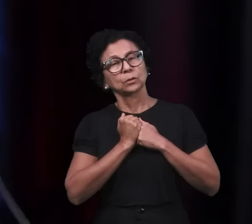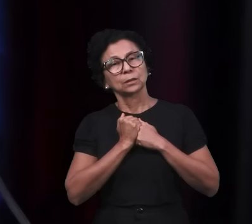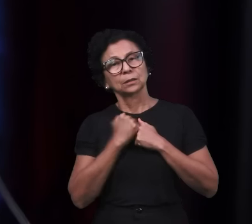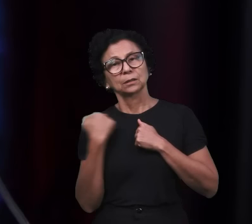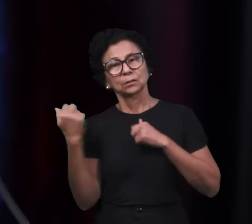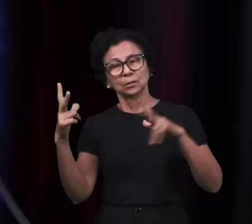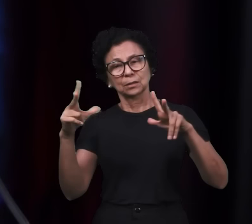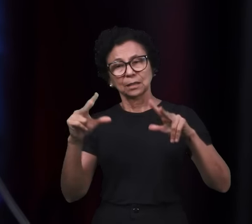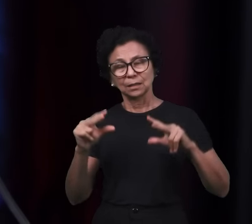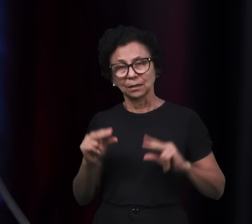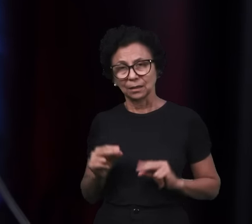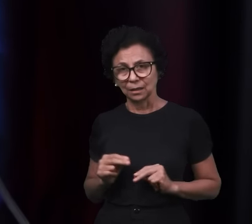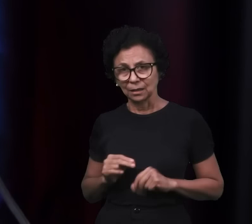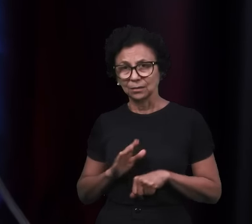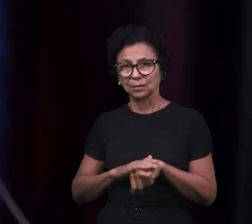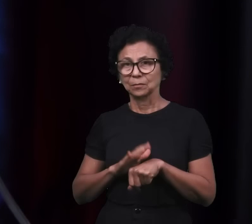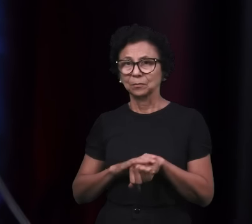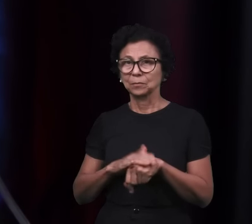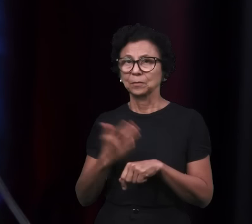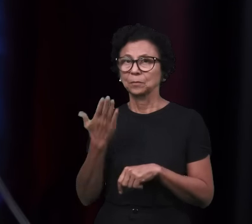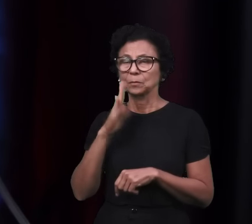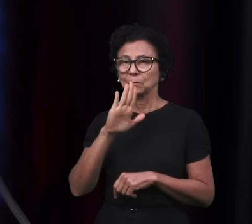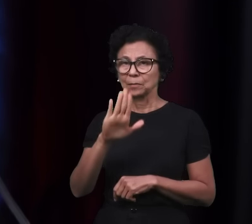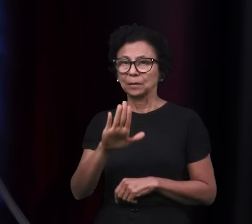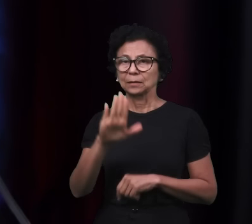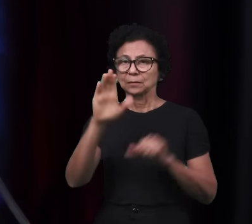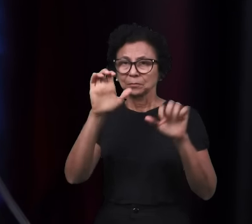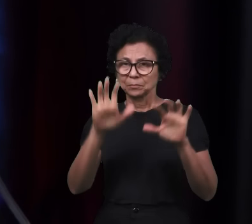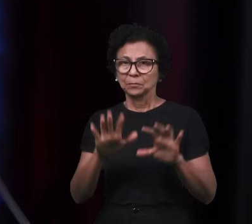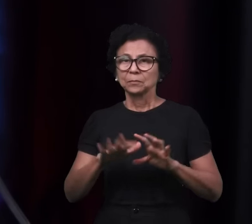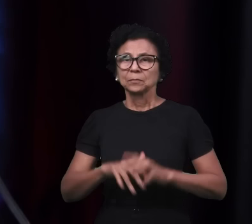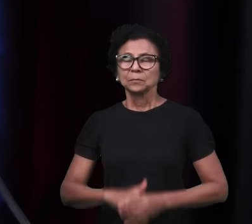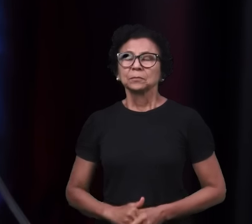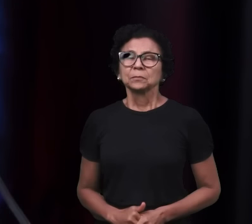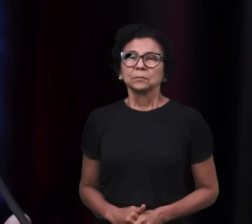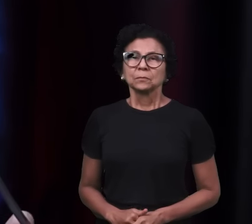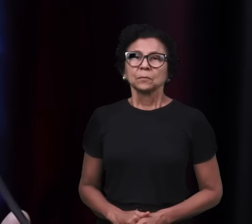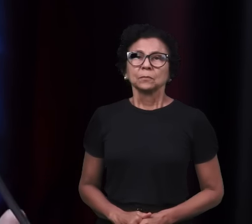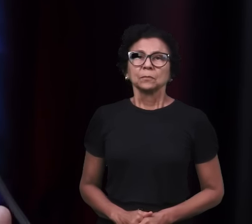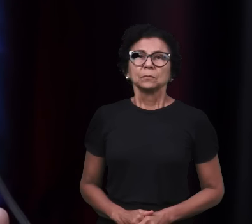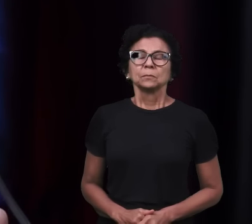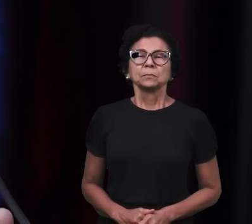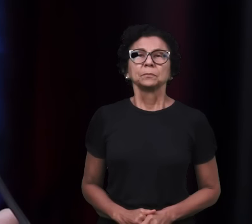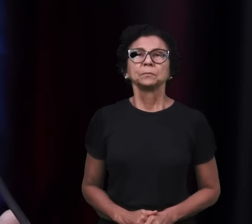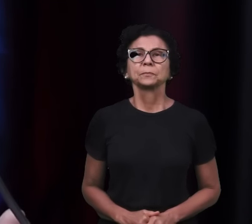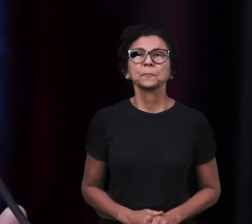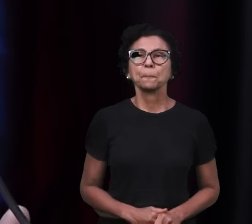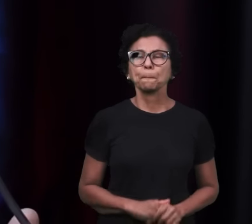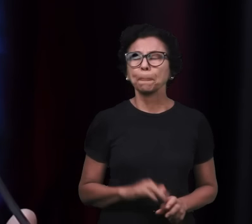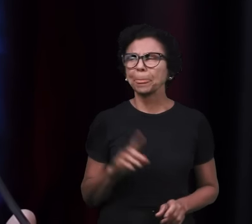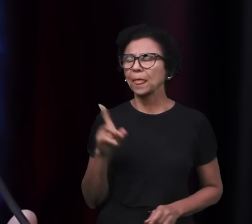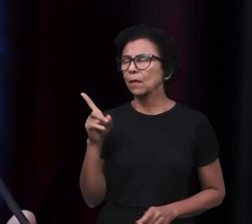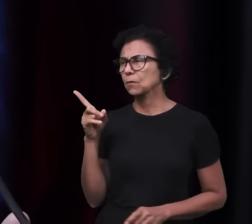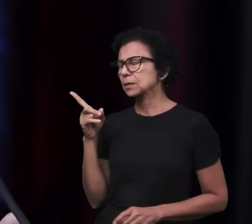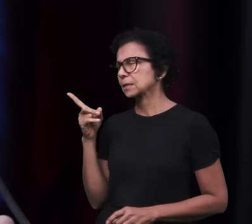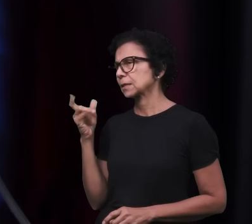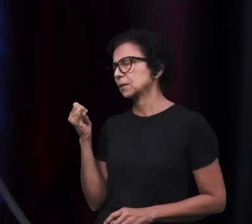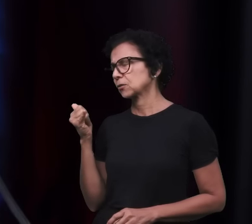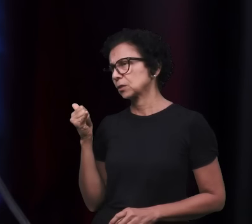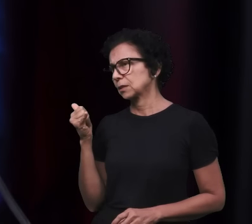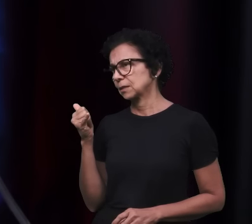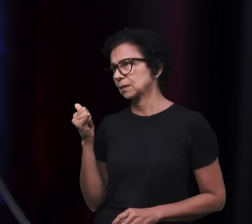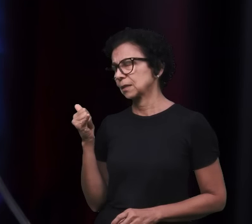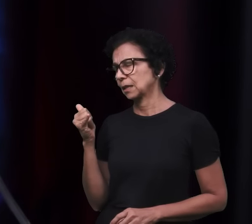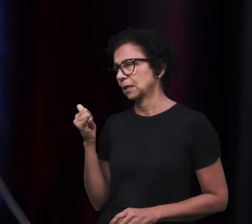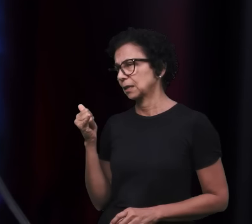mesma promessa, né? Da mesma bênção. E é interessante porque você disse que o que o Senhor faz, tudo é para o